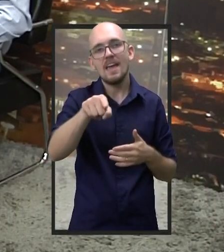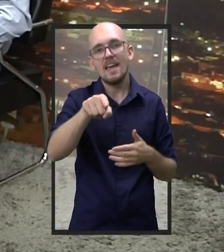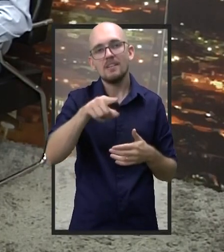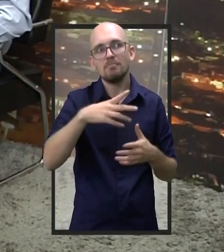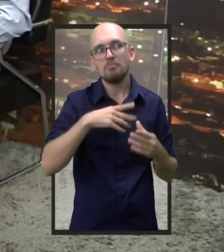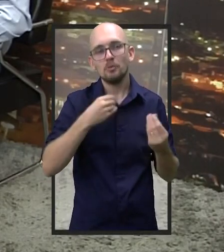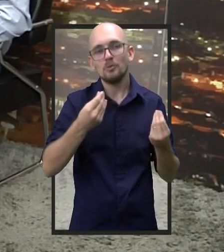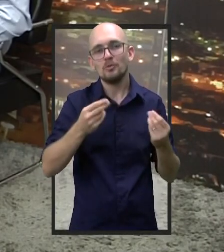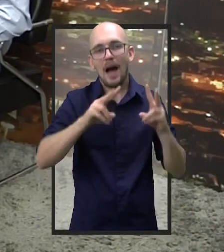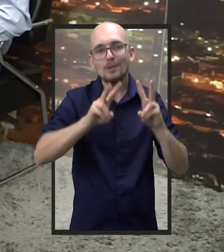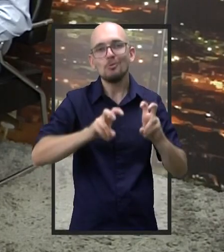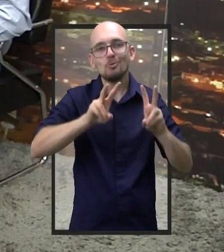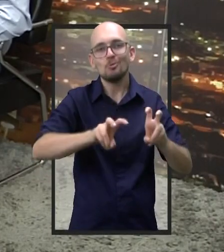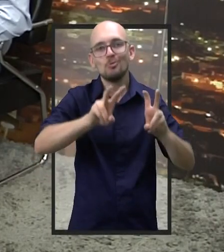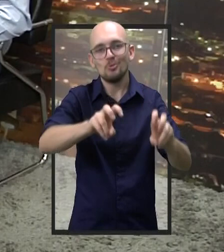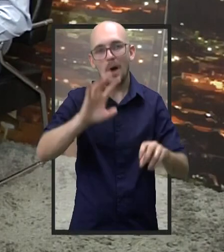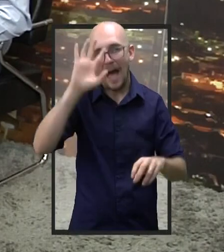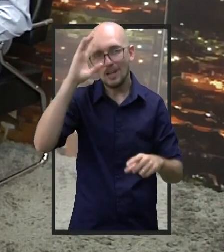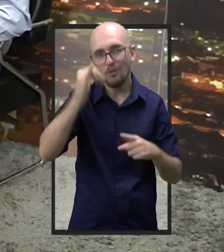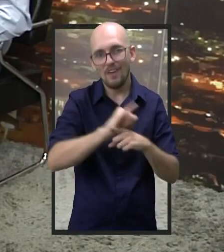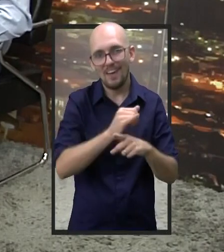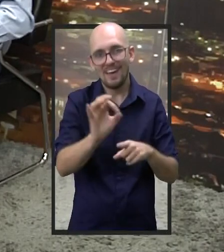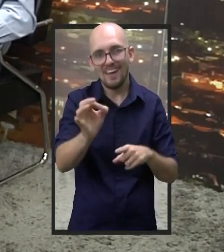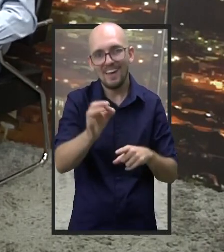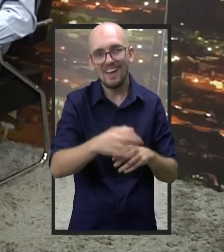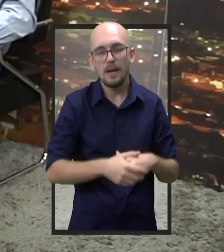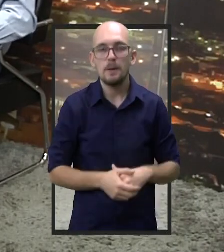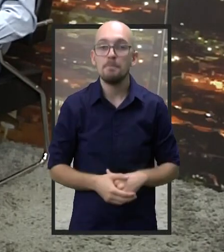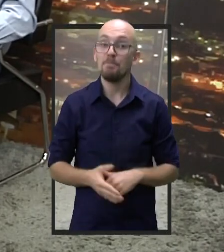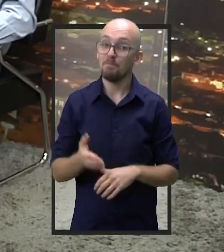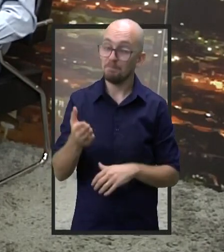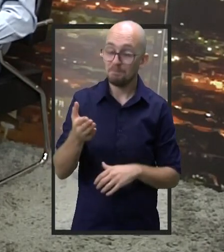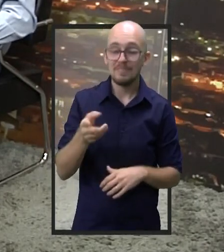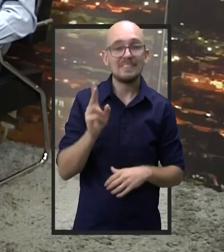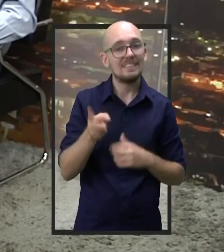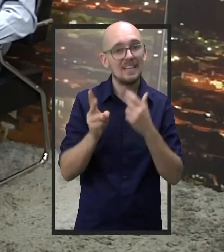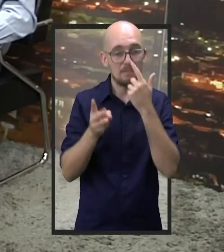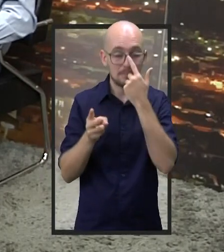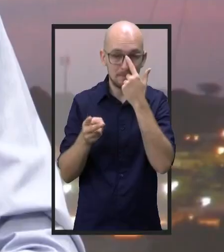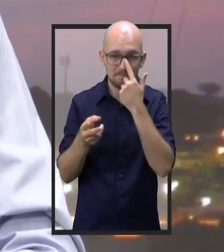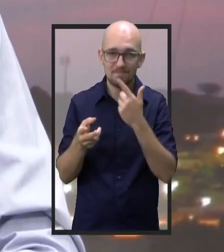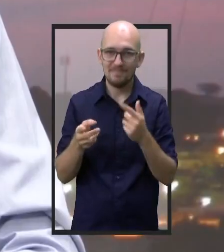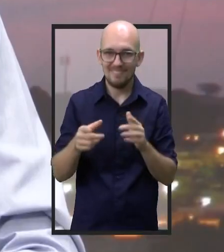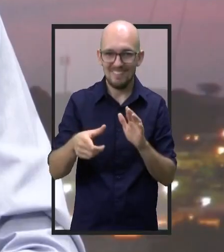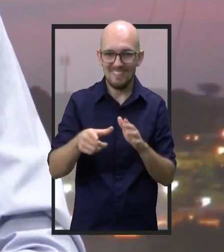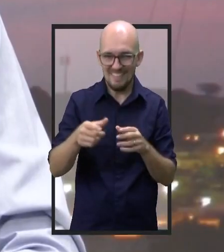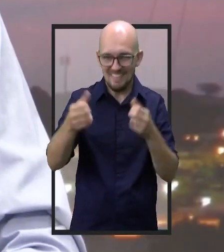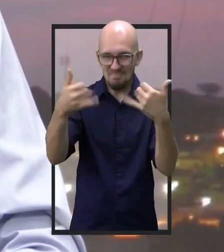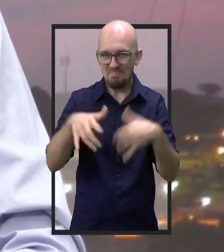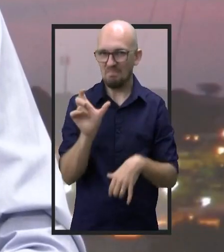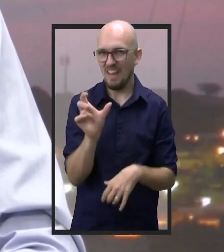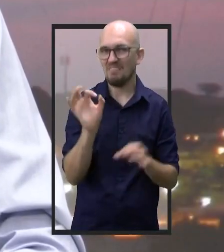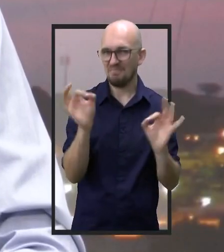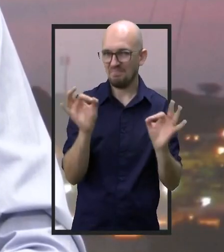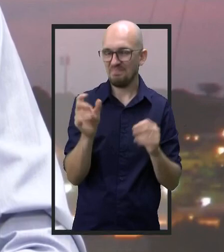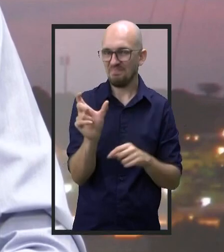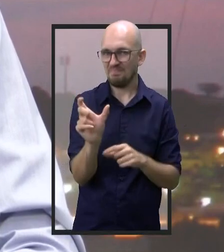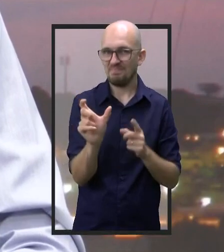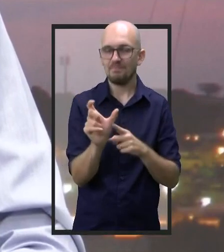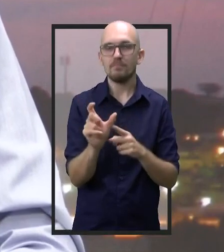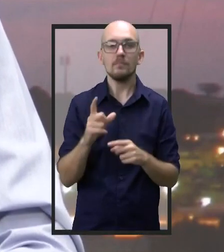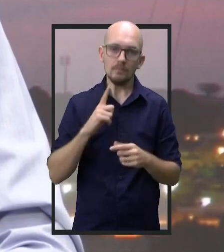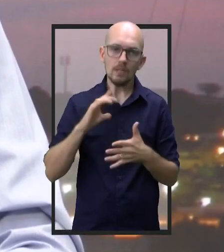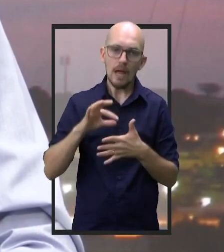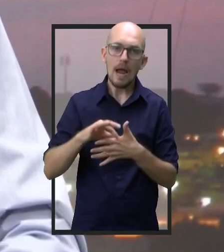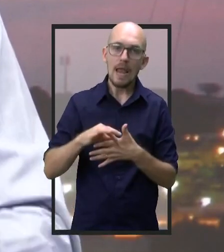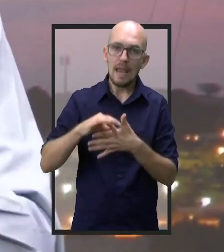muito assunto, muita coisa para resolver aí, não é, Eduardo? Sempre no compartilhar, né? Você veja bem, você falou a palavra certa. Nós temos alguma